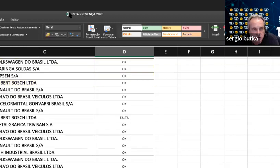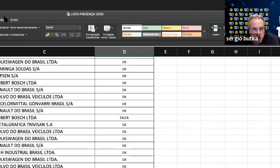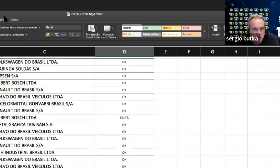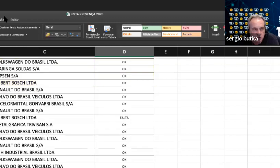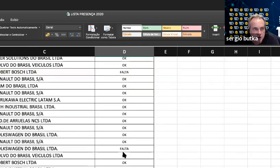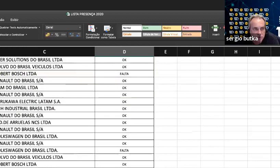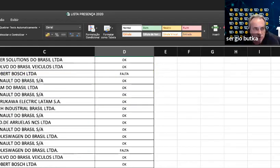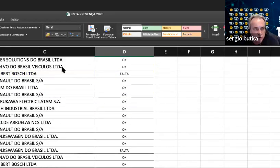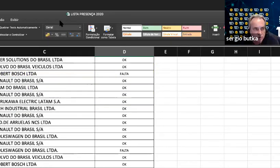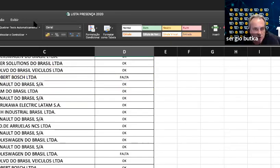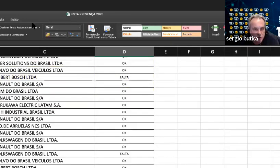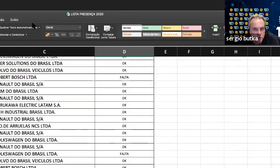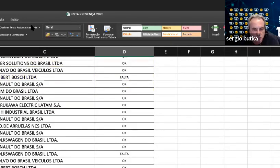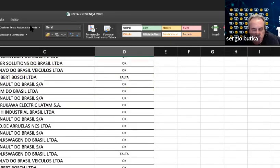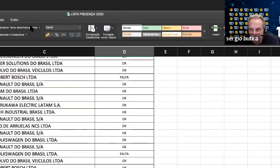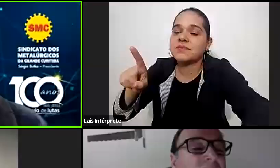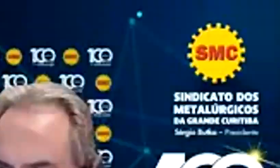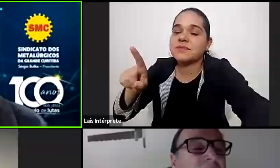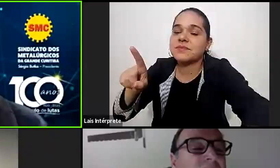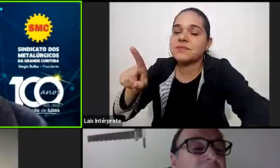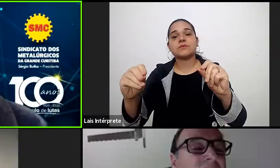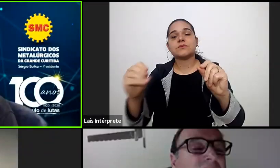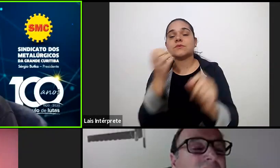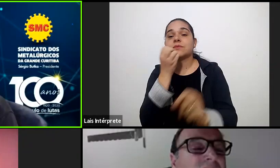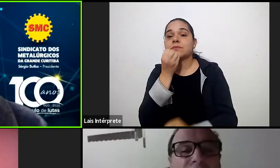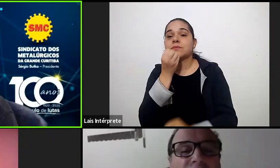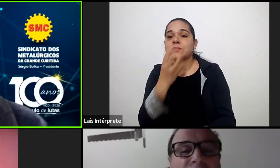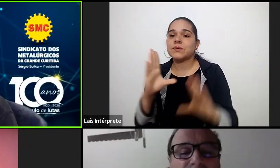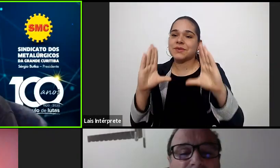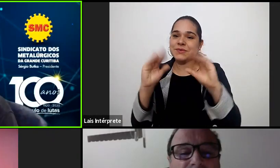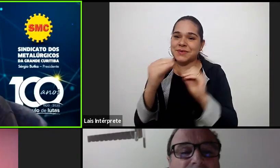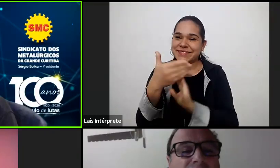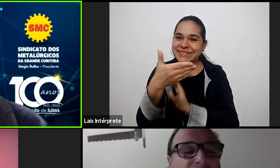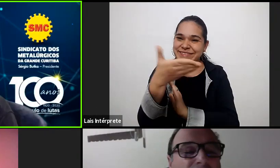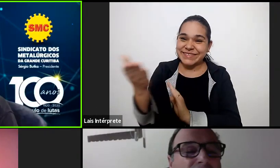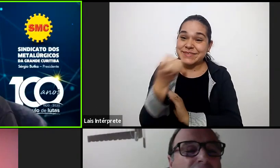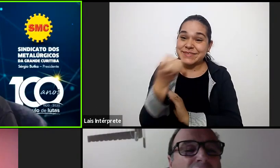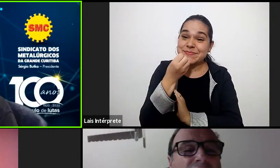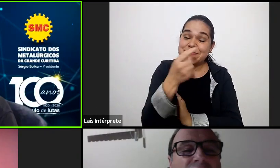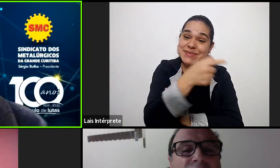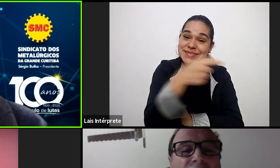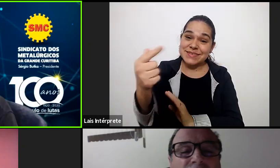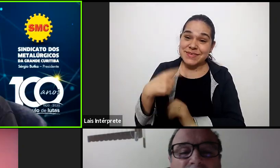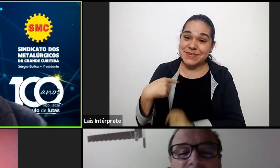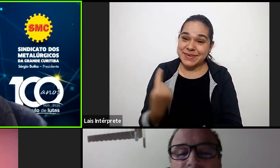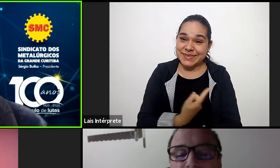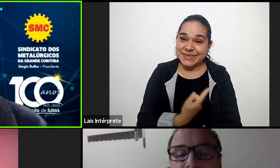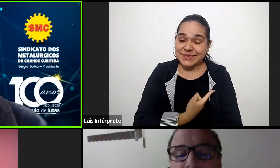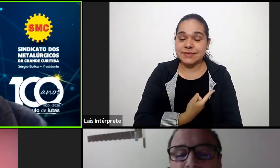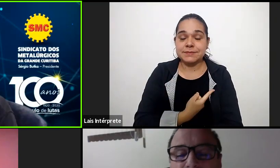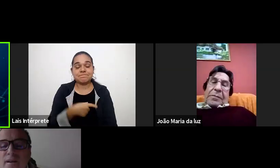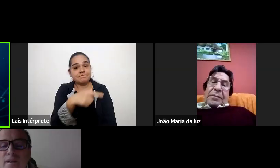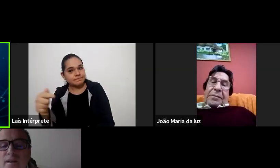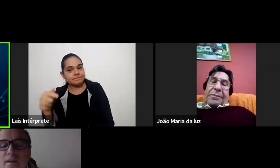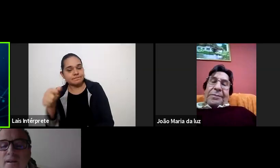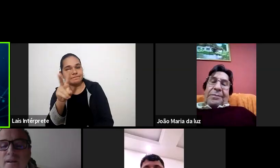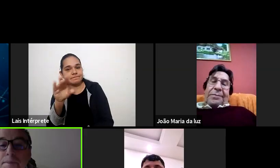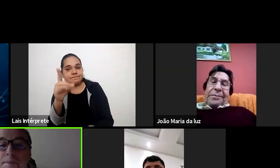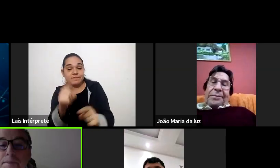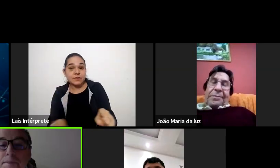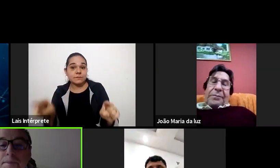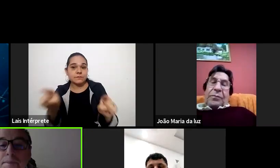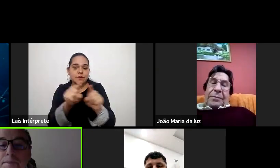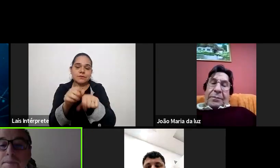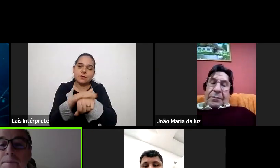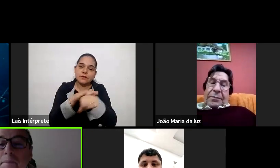desejando aí um gasto de noite para todo mundo tá e uma boa semana para todos os nossos durante a semana a gente volta a